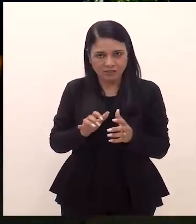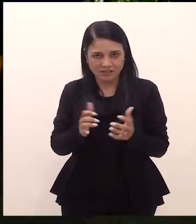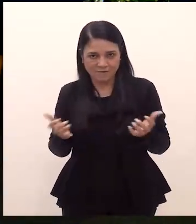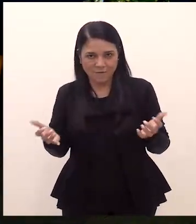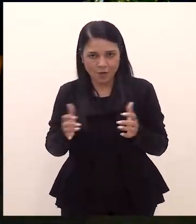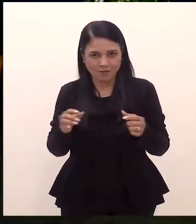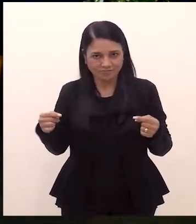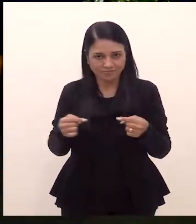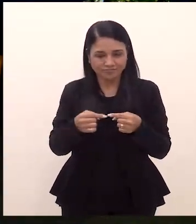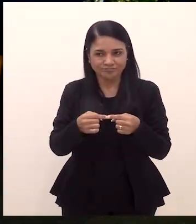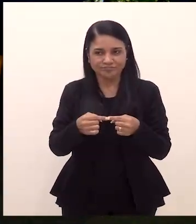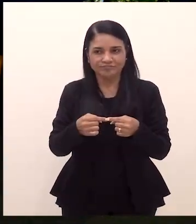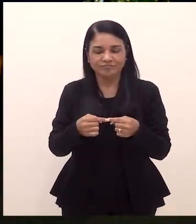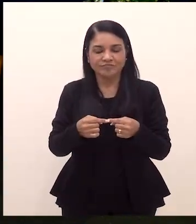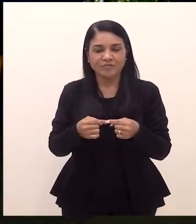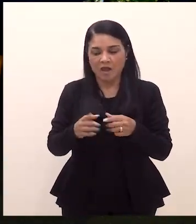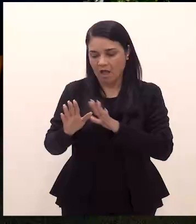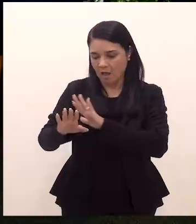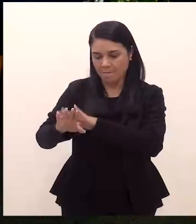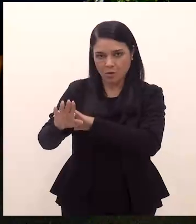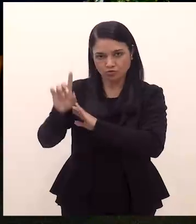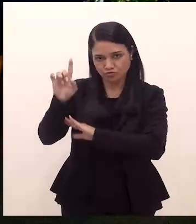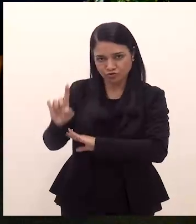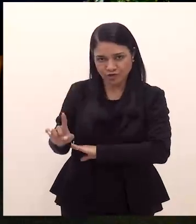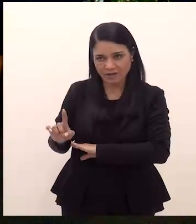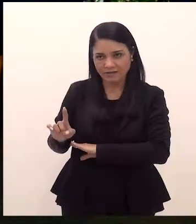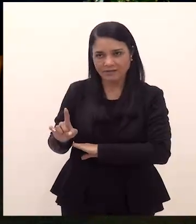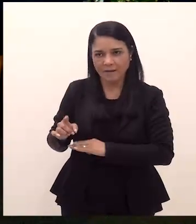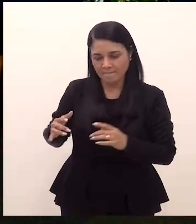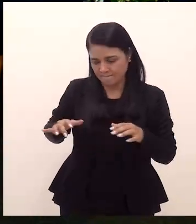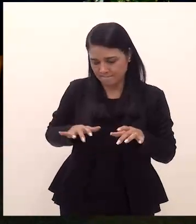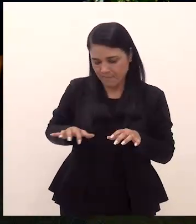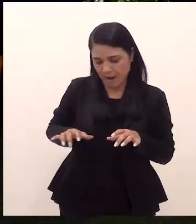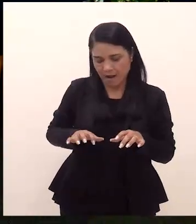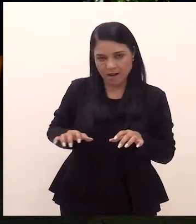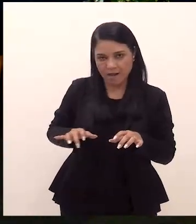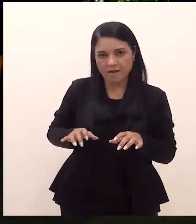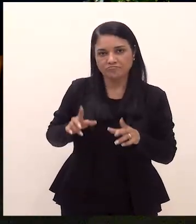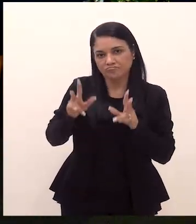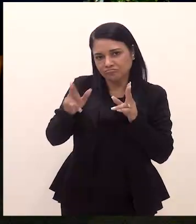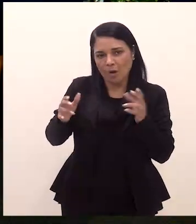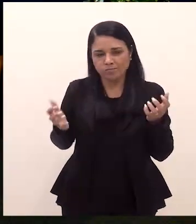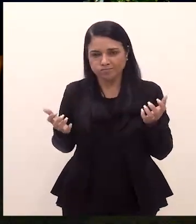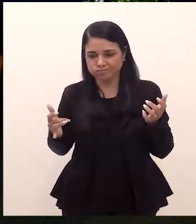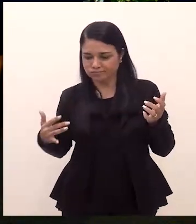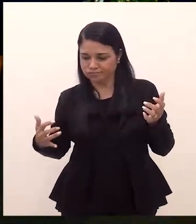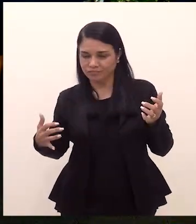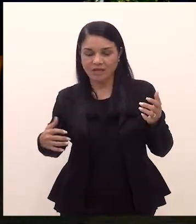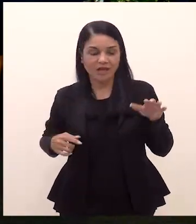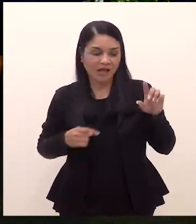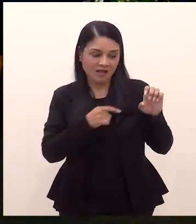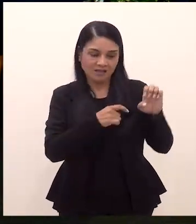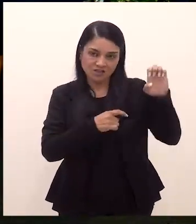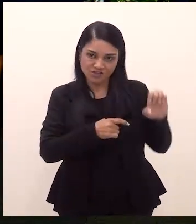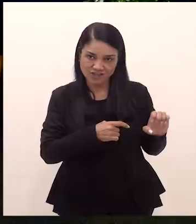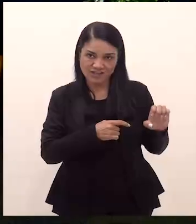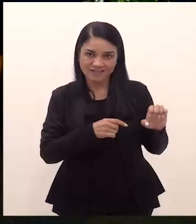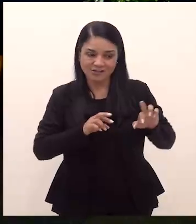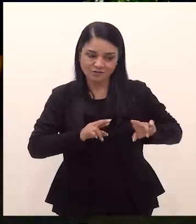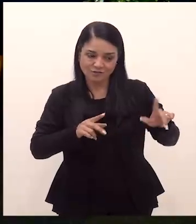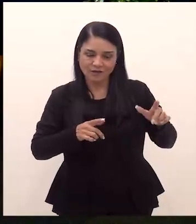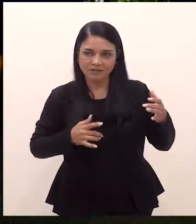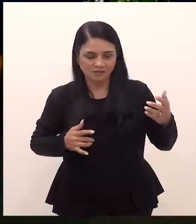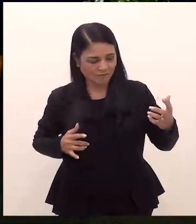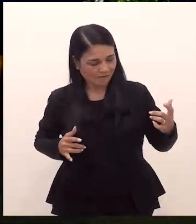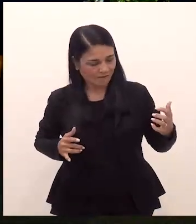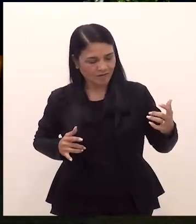a sanfona? Especialmente a mão direita, a gente pode usar as mesmas digitações que a gente usa no piano e tal, mas aí a mão esquerda é diferente, você